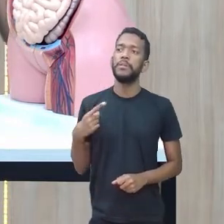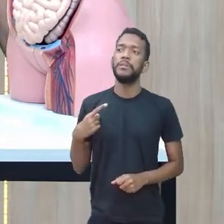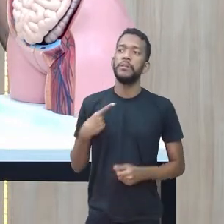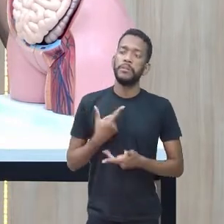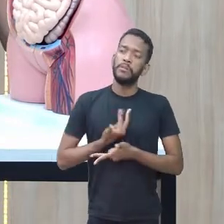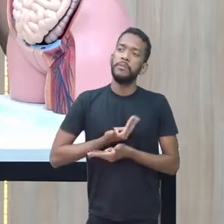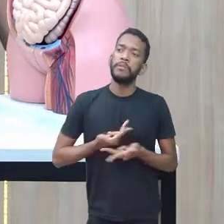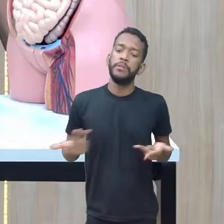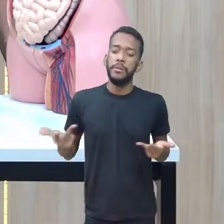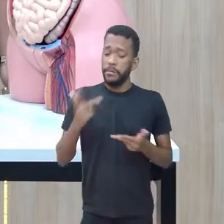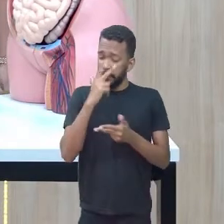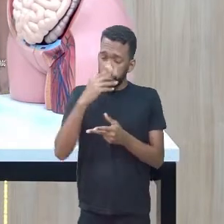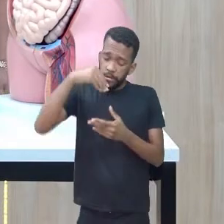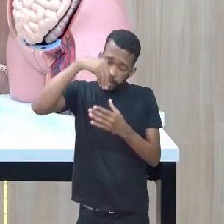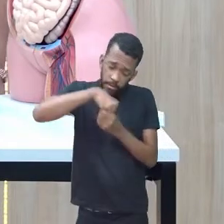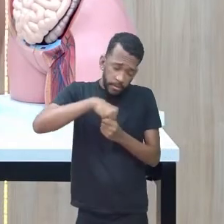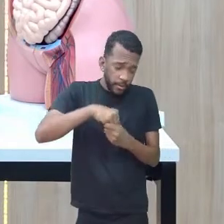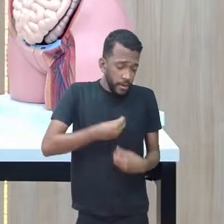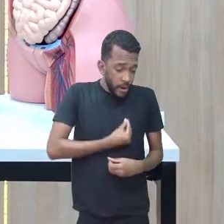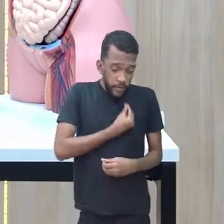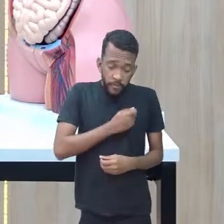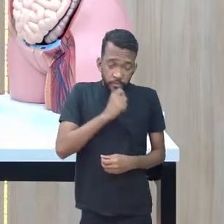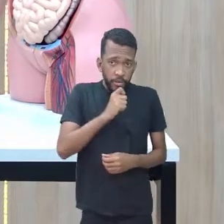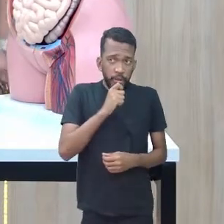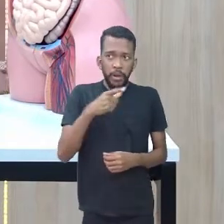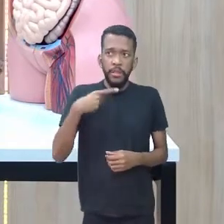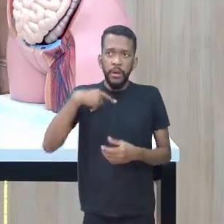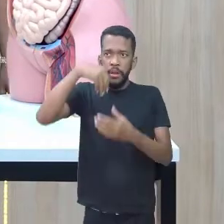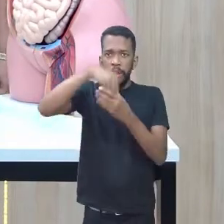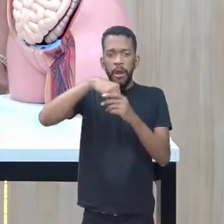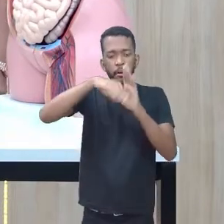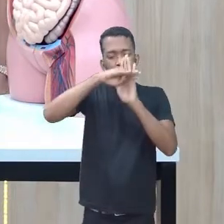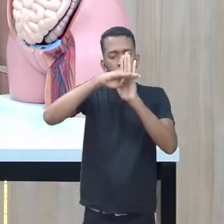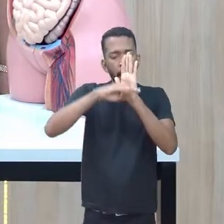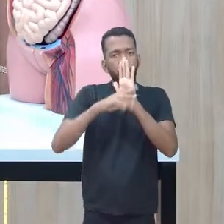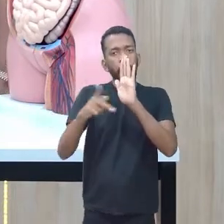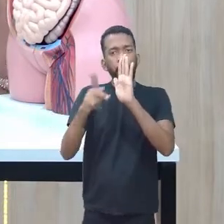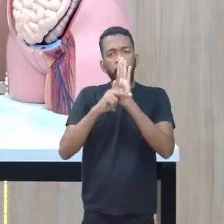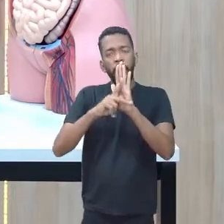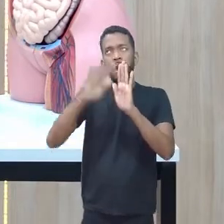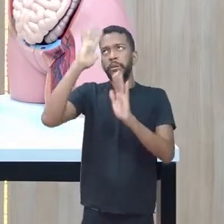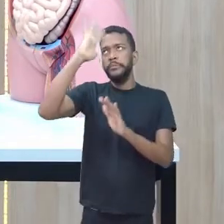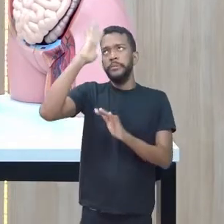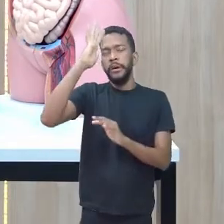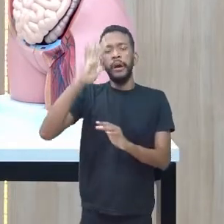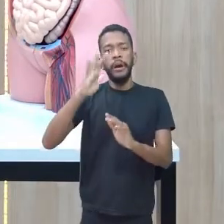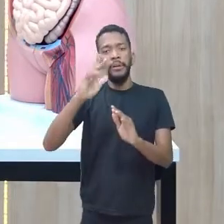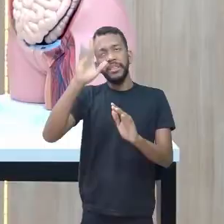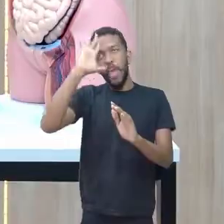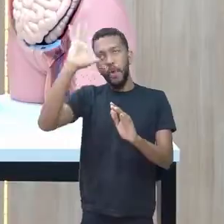não é característica do ser vivo. Eles nem estão dentro da lista da teoria celular. Pois é. Eles não possuem